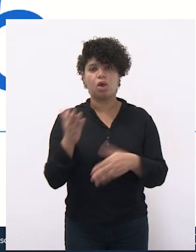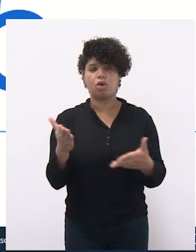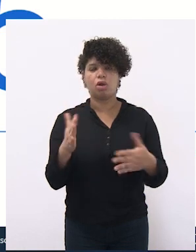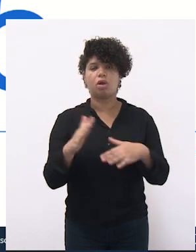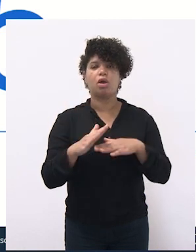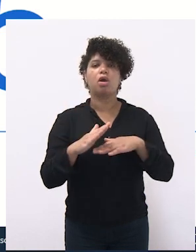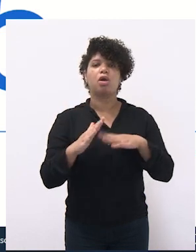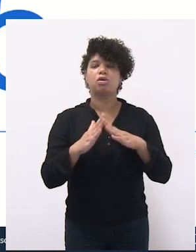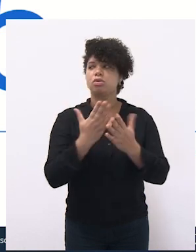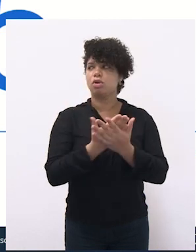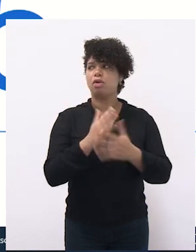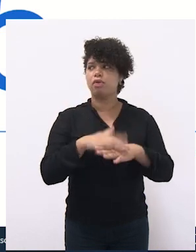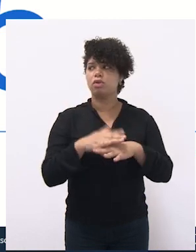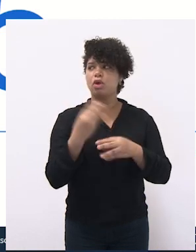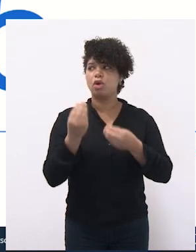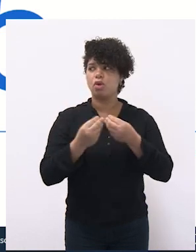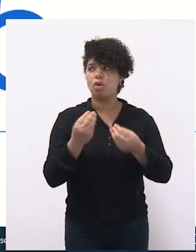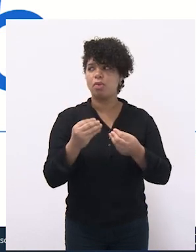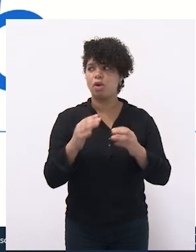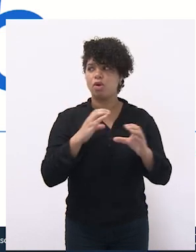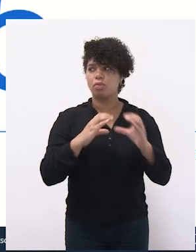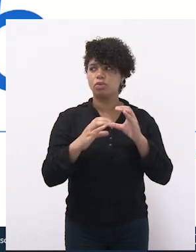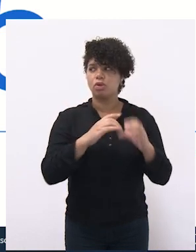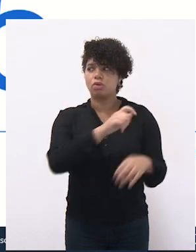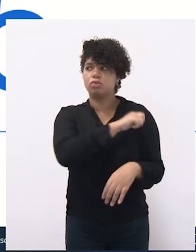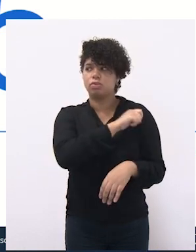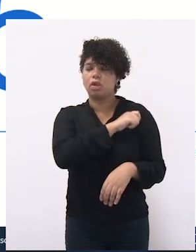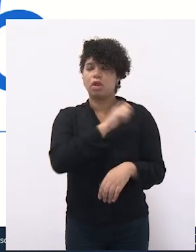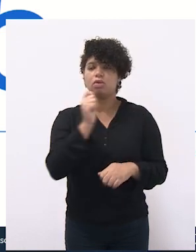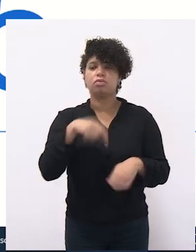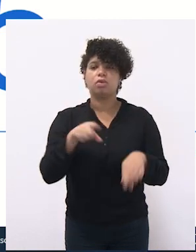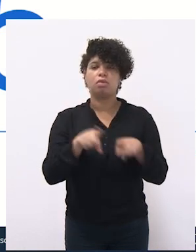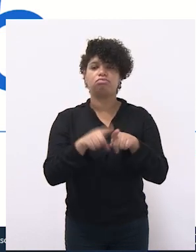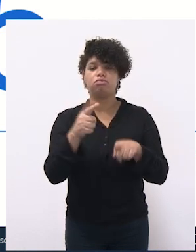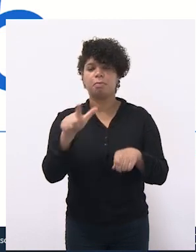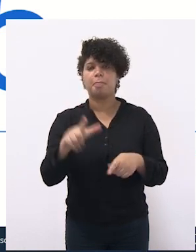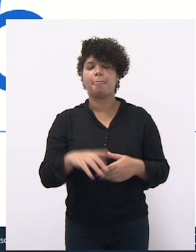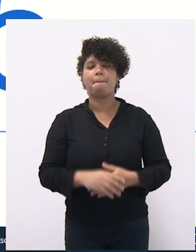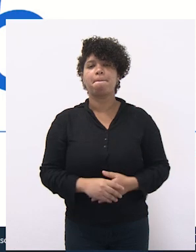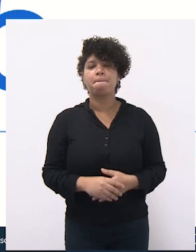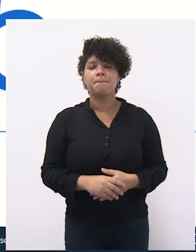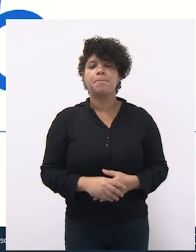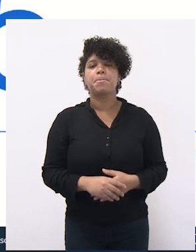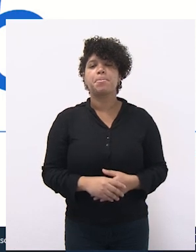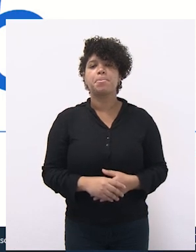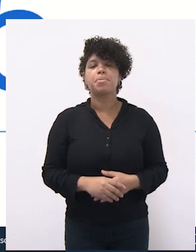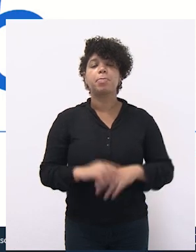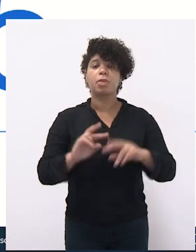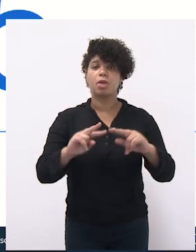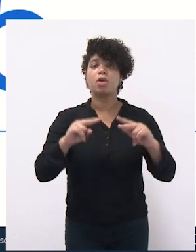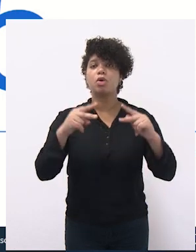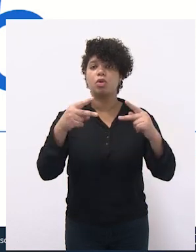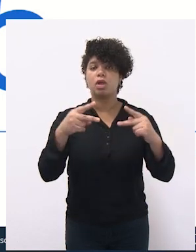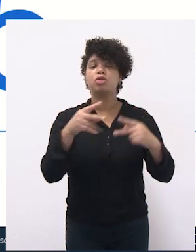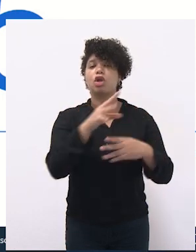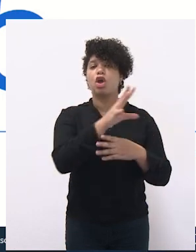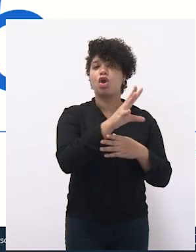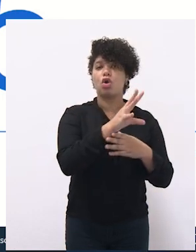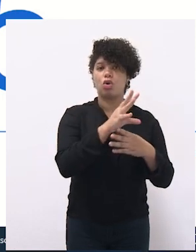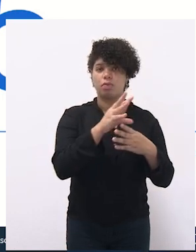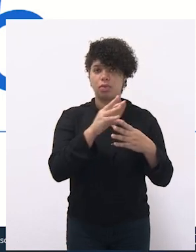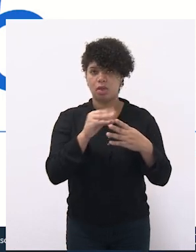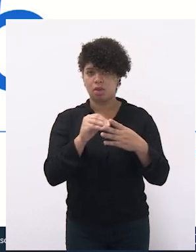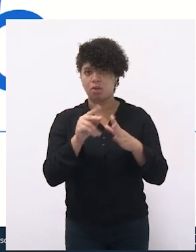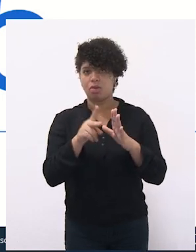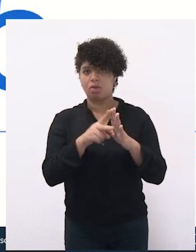trabalham com relação à comunicação com os alunos. E a gente pode também enviar um link, copiar o link do